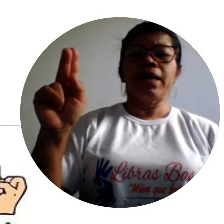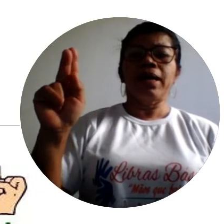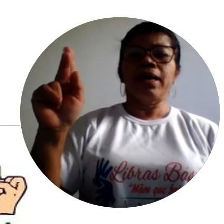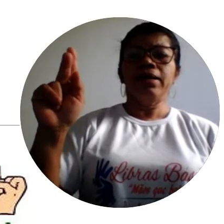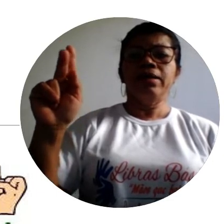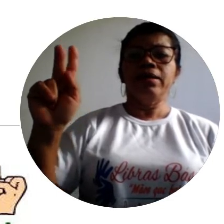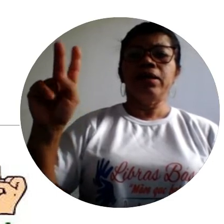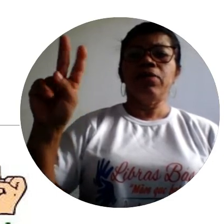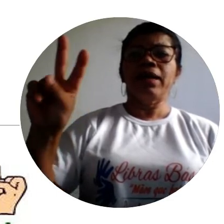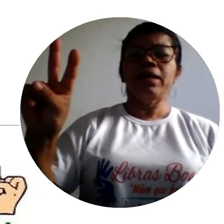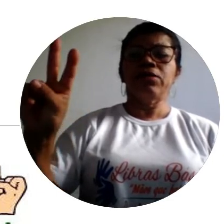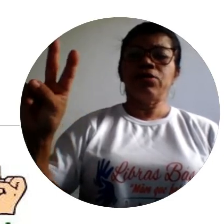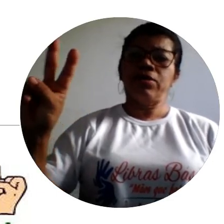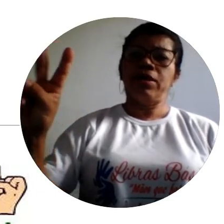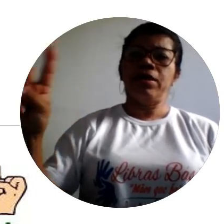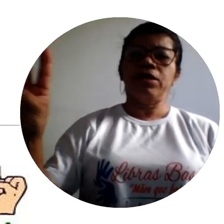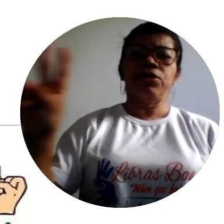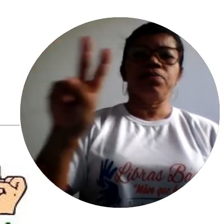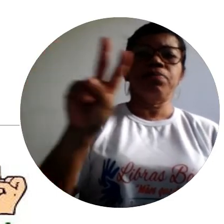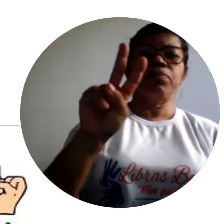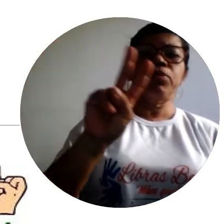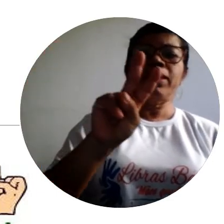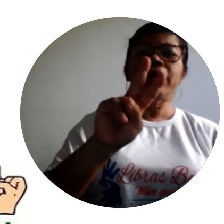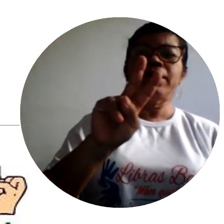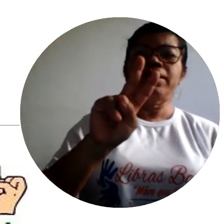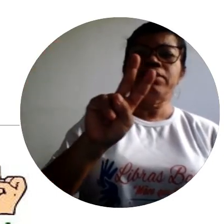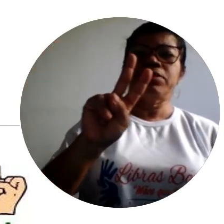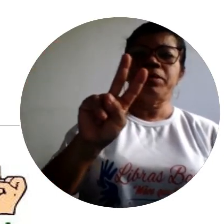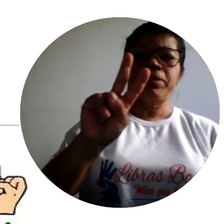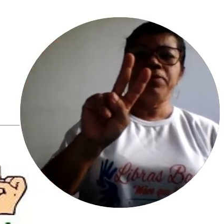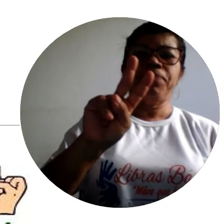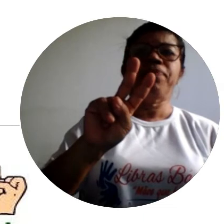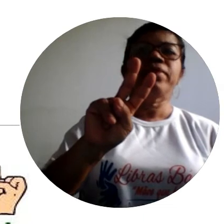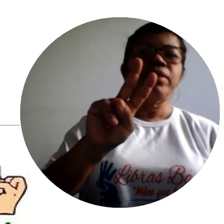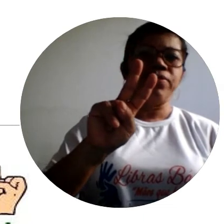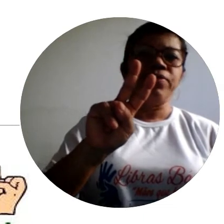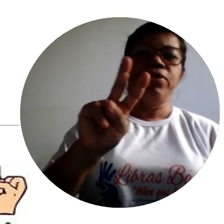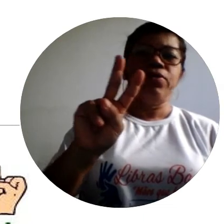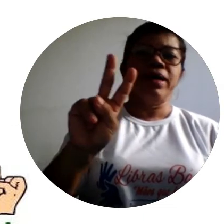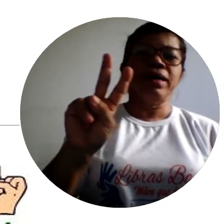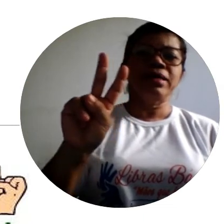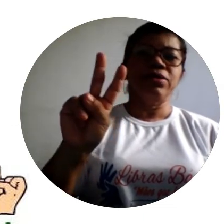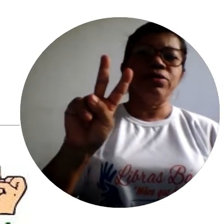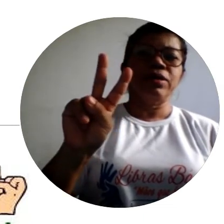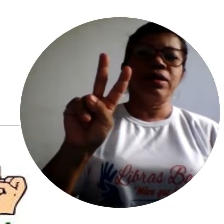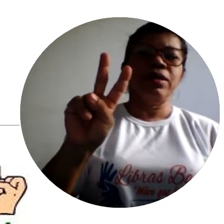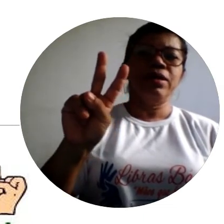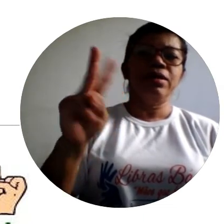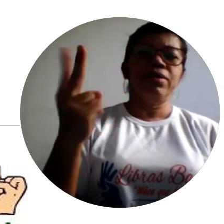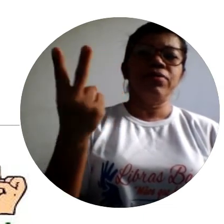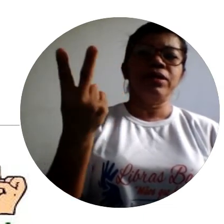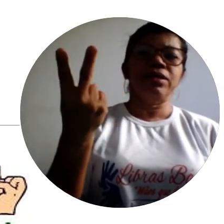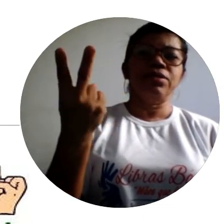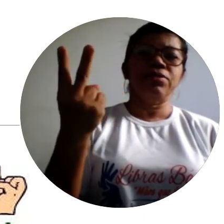do H. O H, a gente pulou o H, né? Vocês perceberam? Então, o H assim, ó.